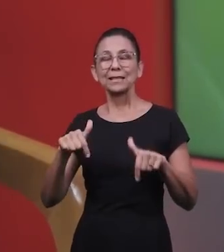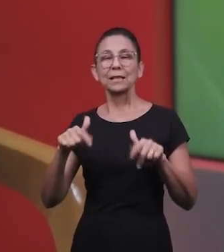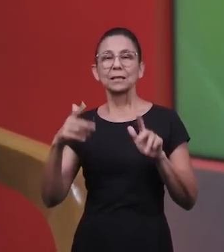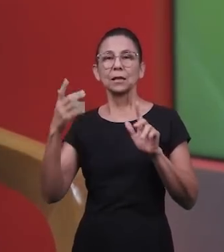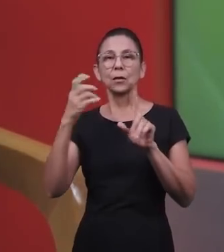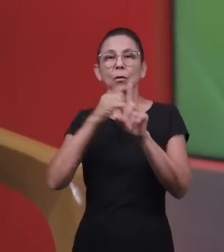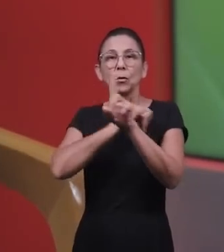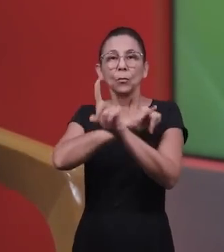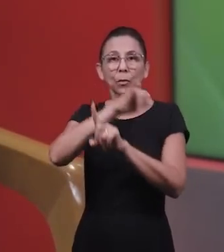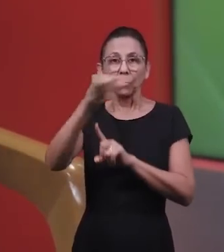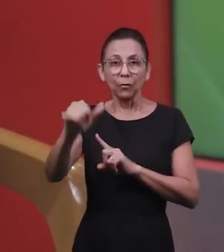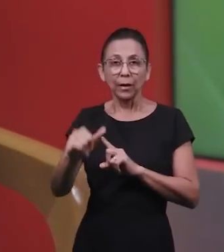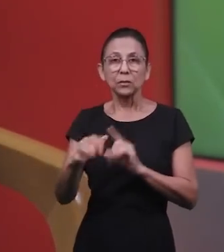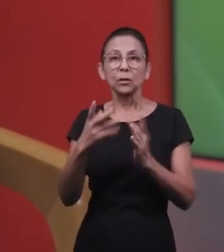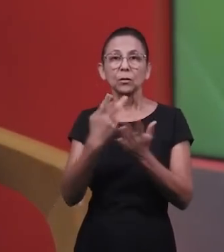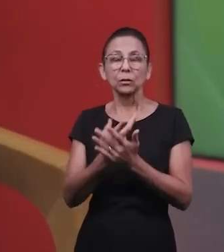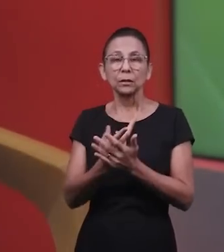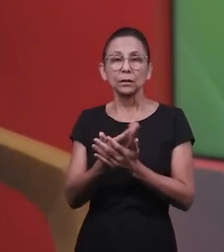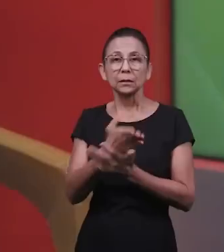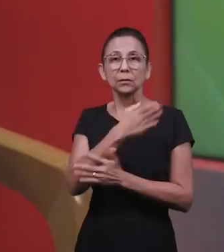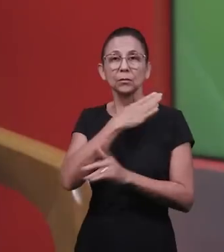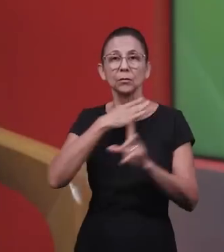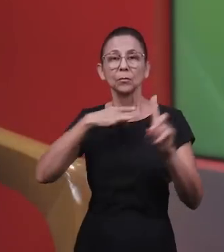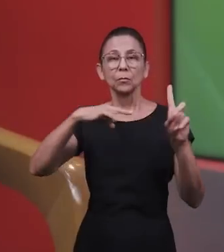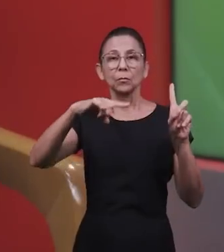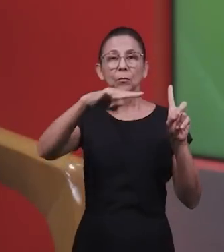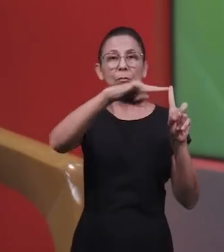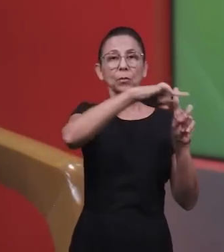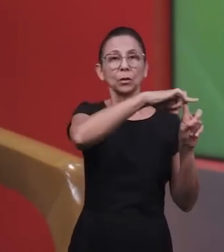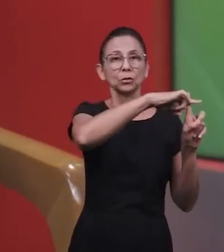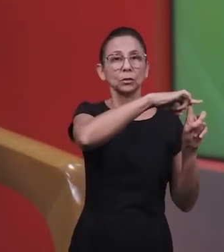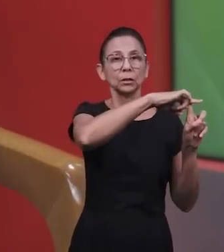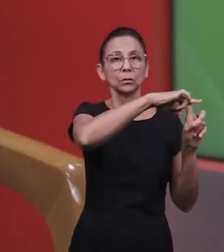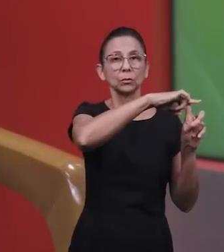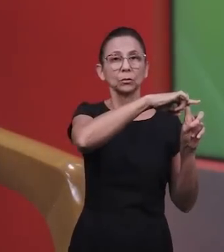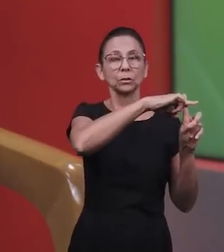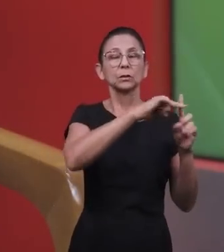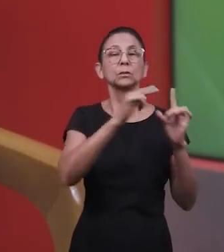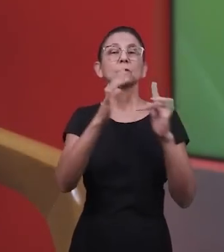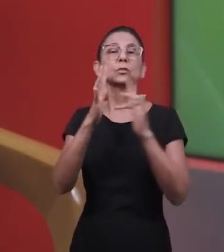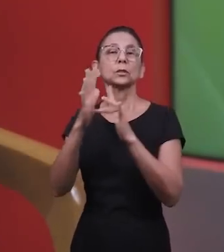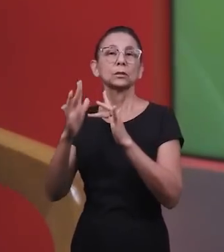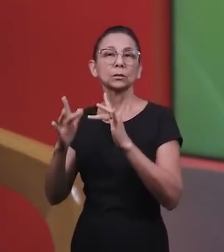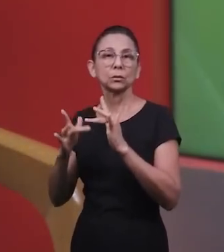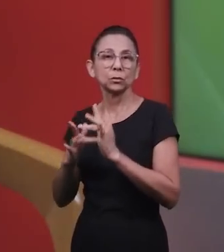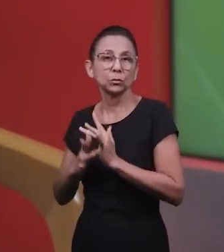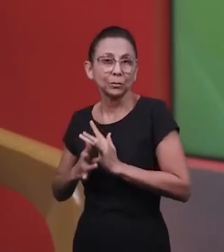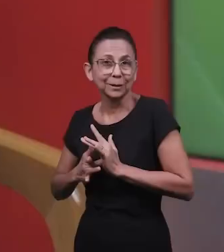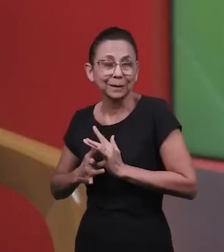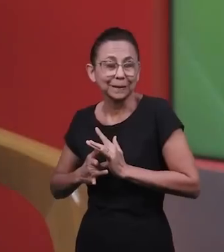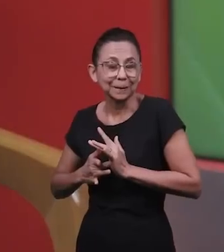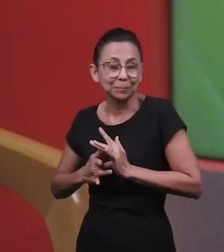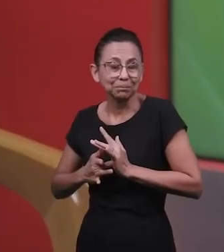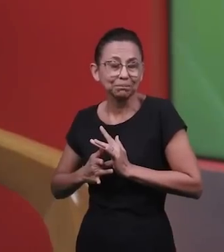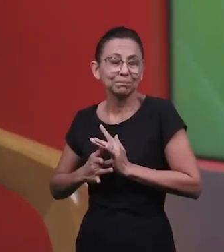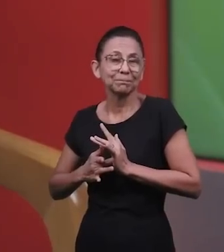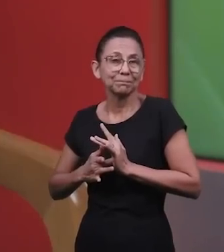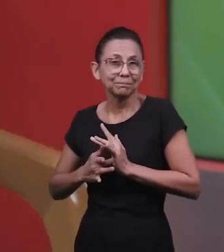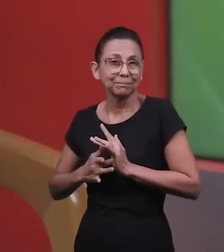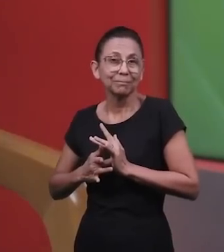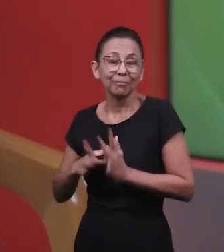de Jesus e do amor de Deus Pai pelo homem, pelo pecador, um amor